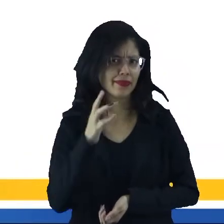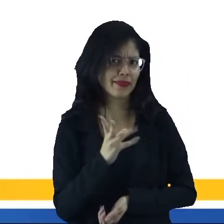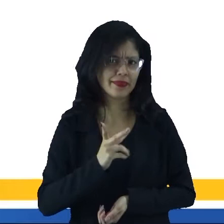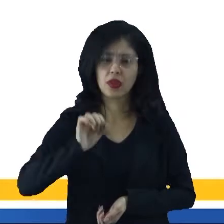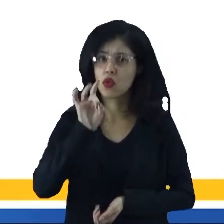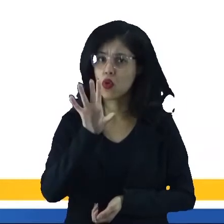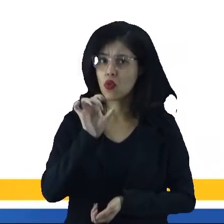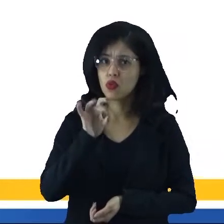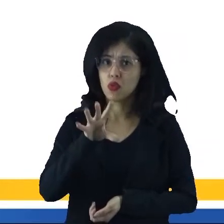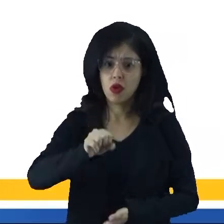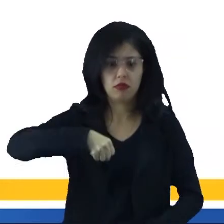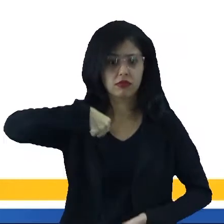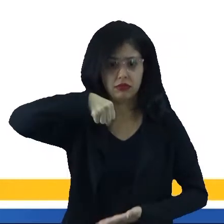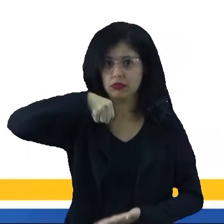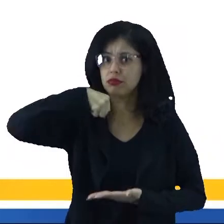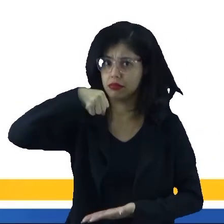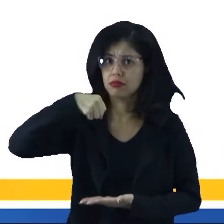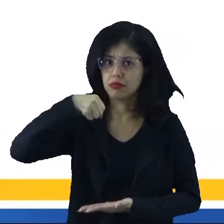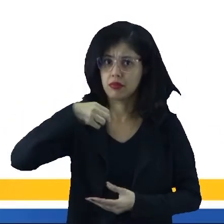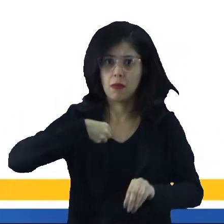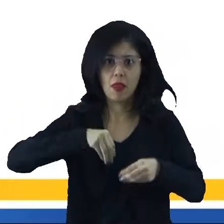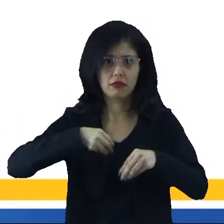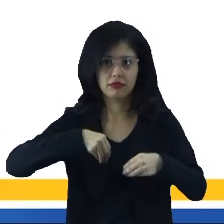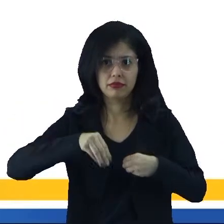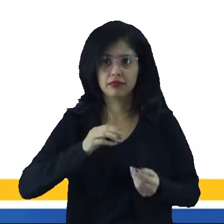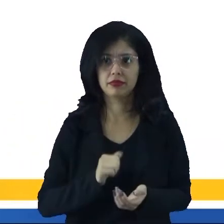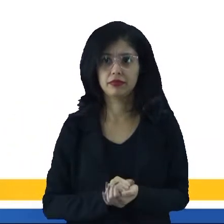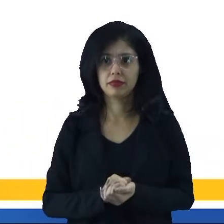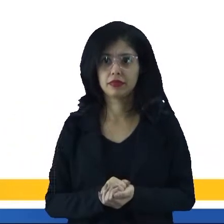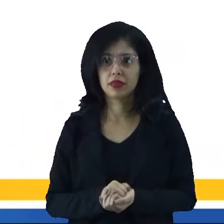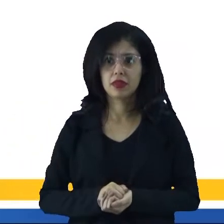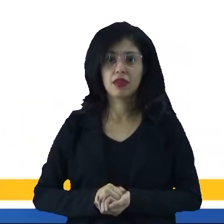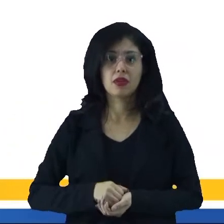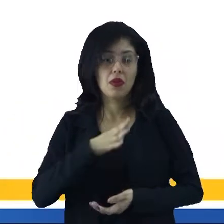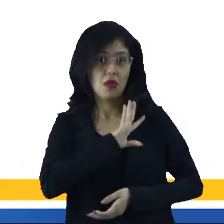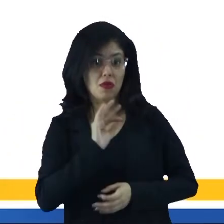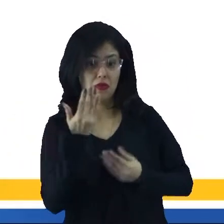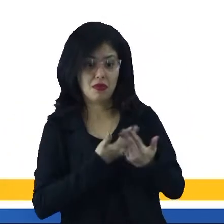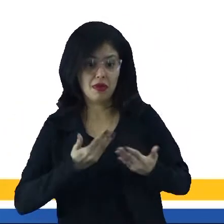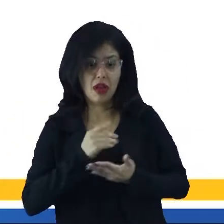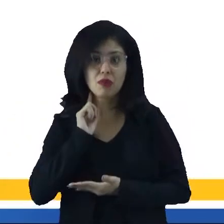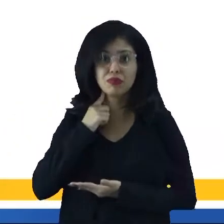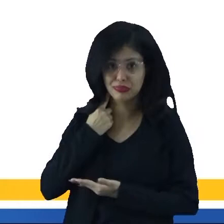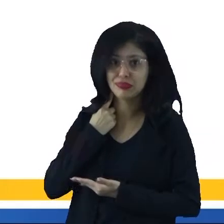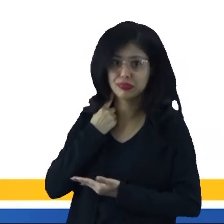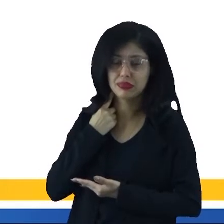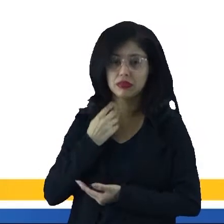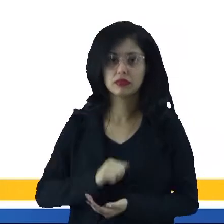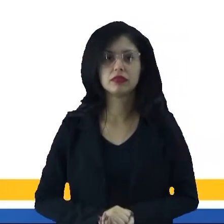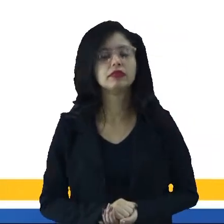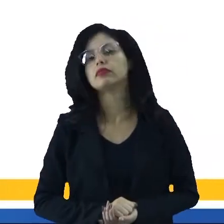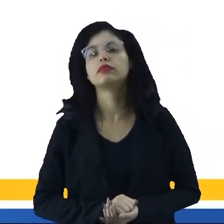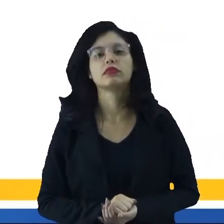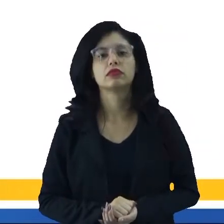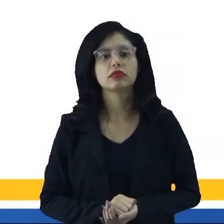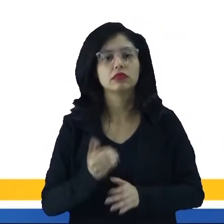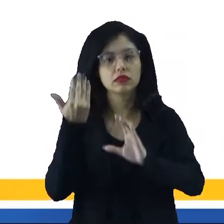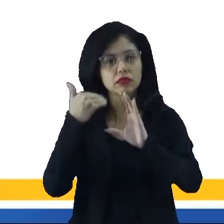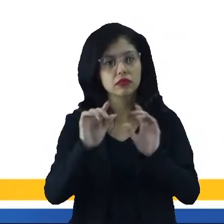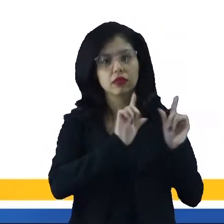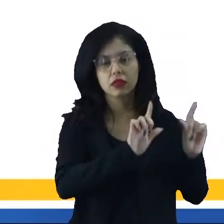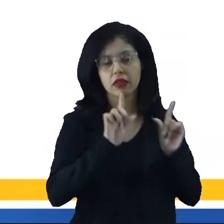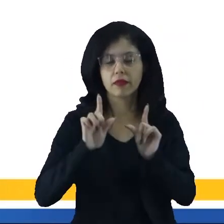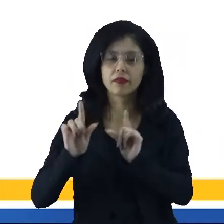É só um saco plástico. Socorro, poluição. Então, se vocês, não só a mensagem, né,